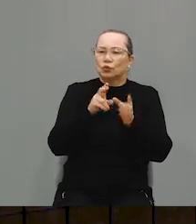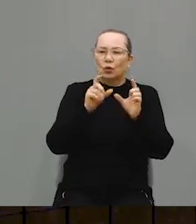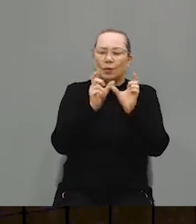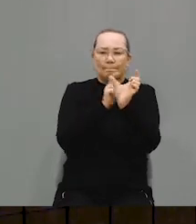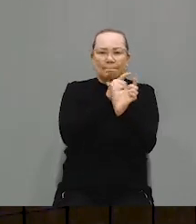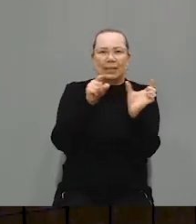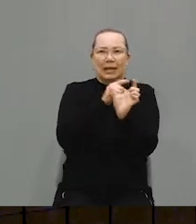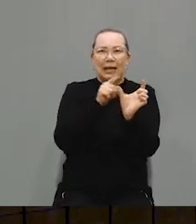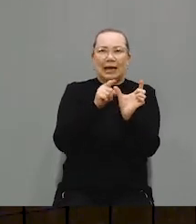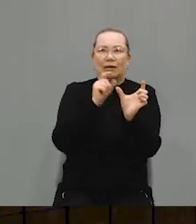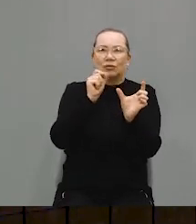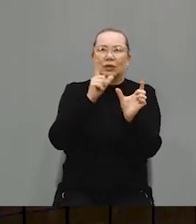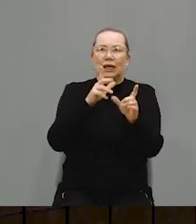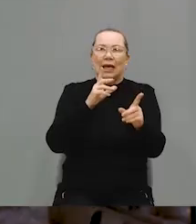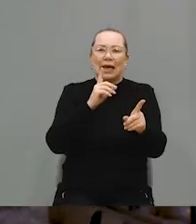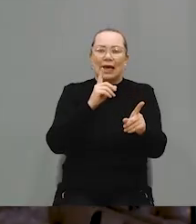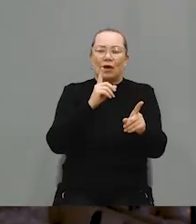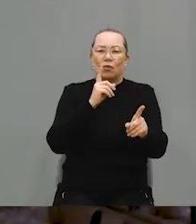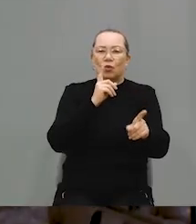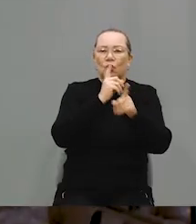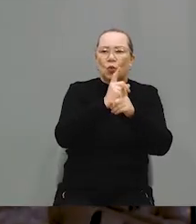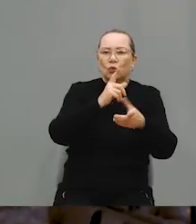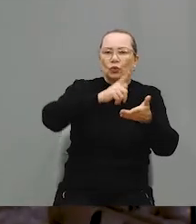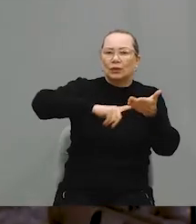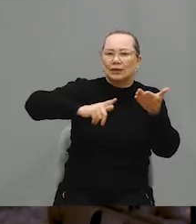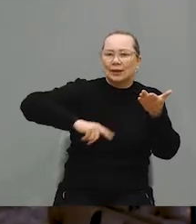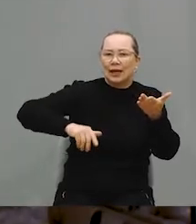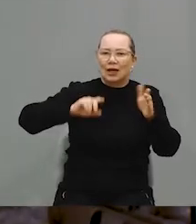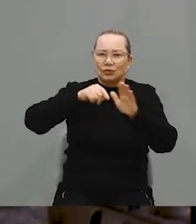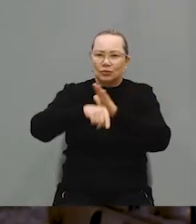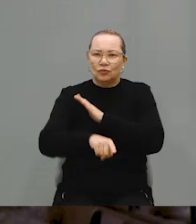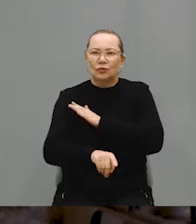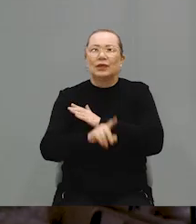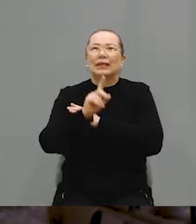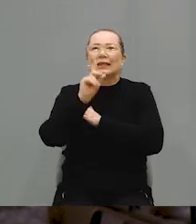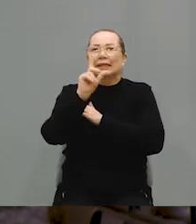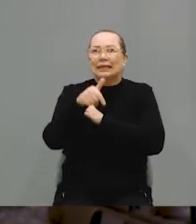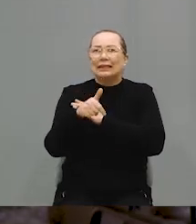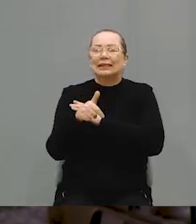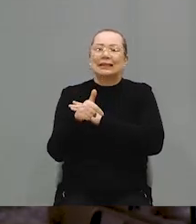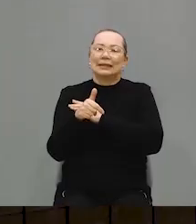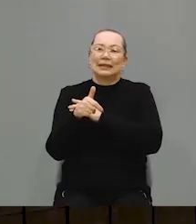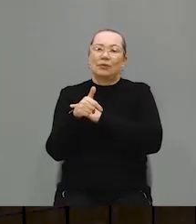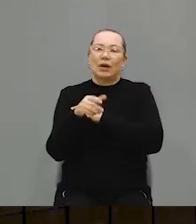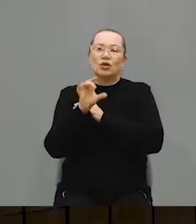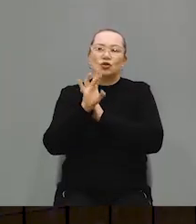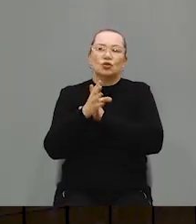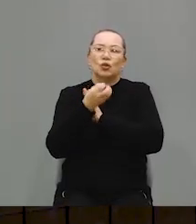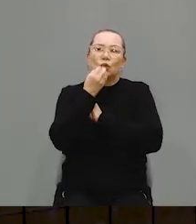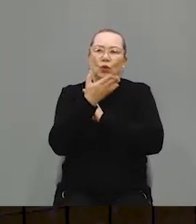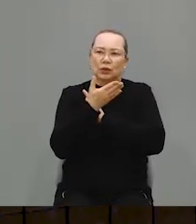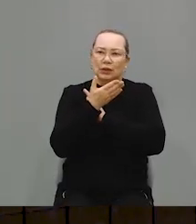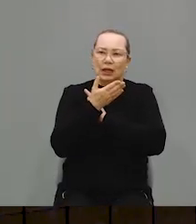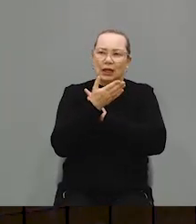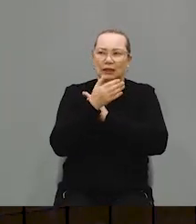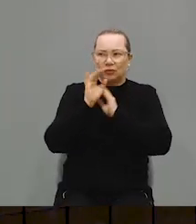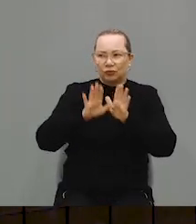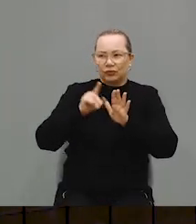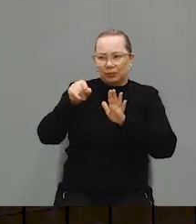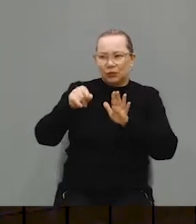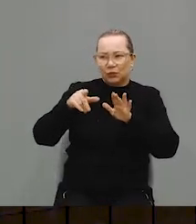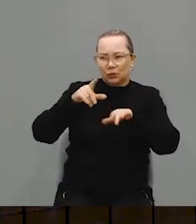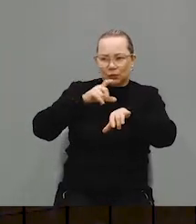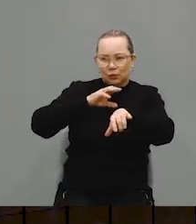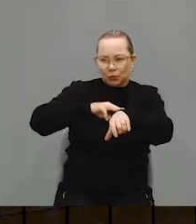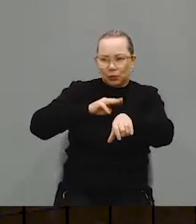encontro literário mais em profundidade, que não é tanta contação de histórias, performance literária. Fica para esse momento, digamos assim,